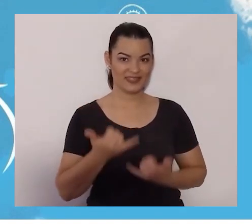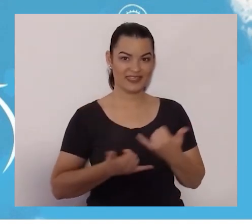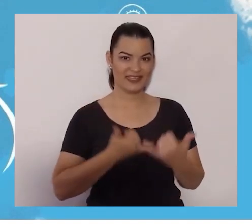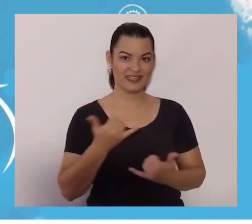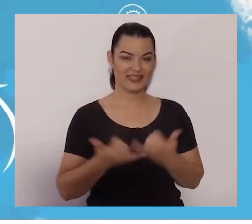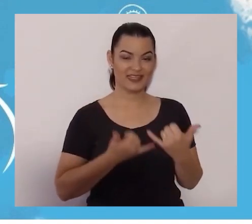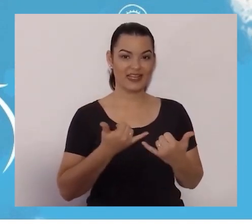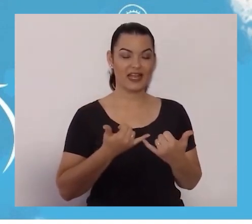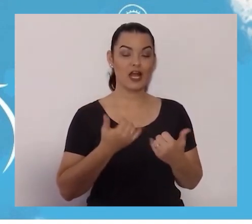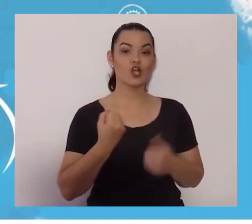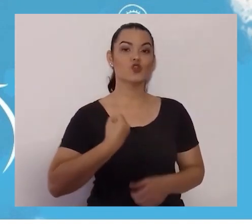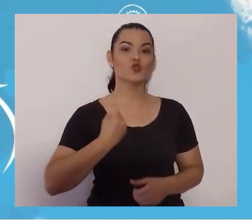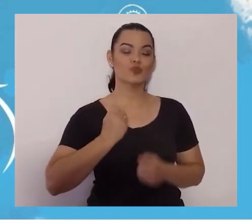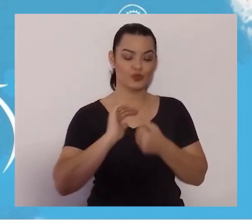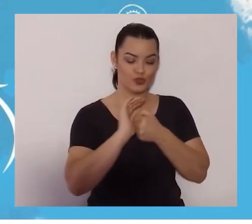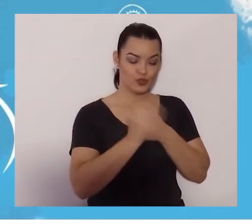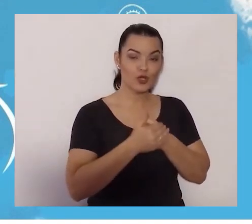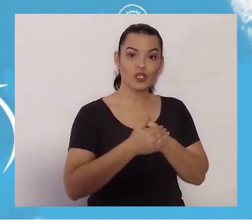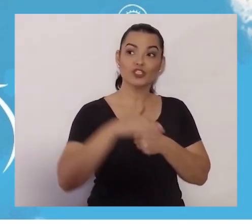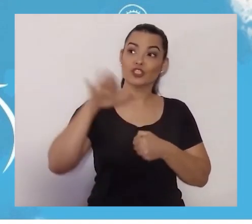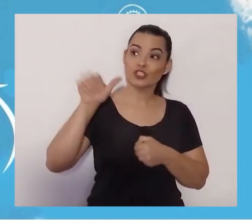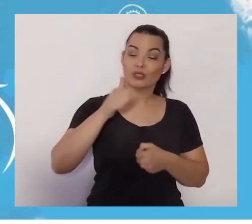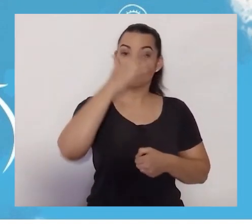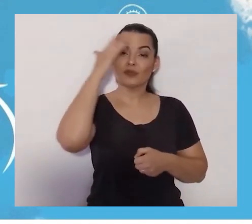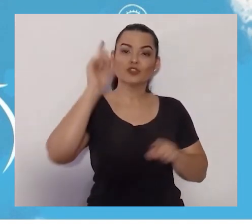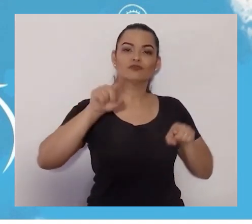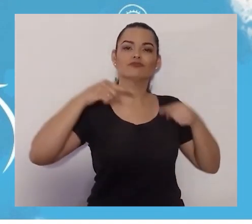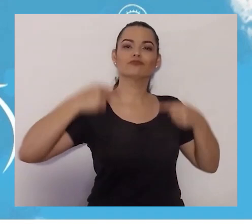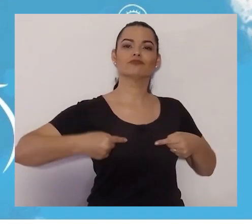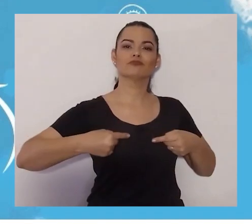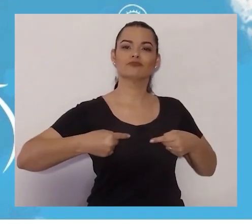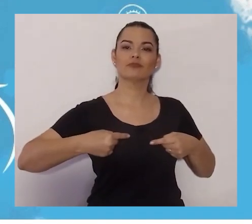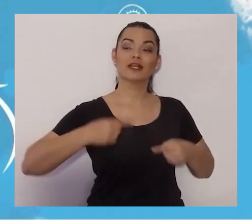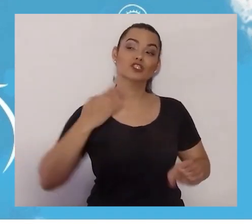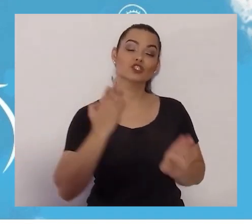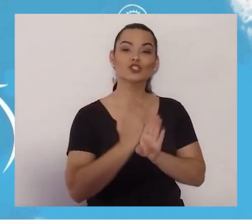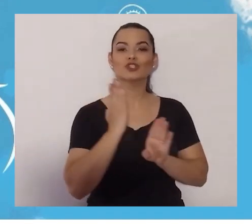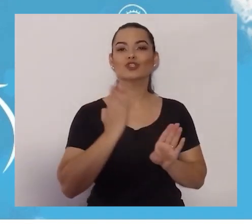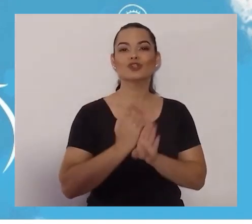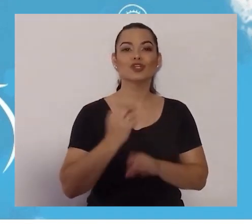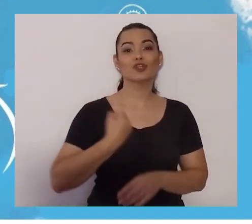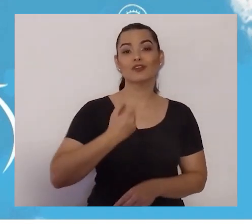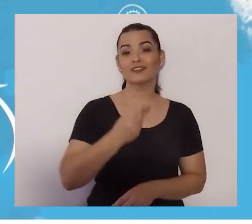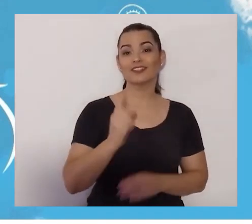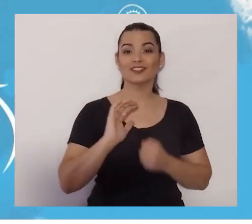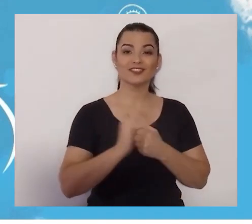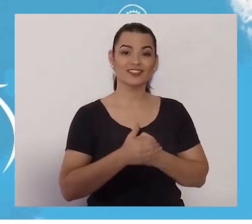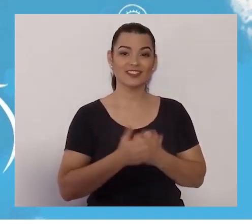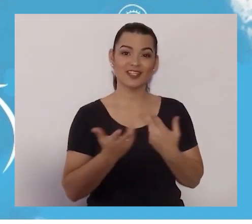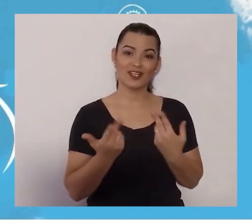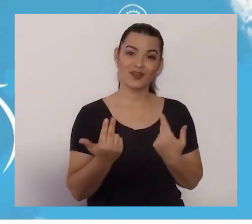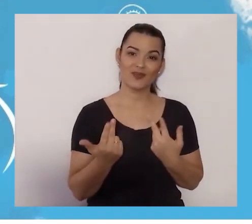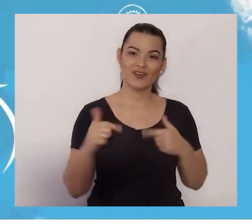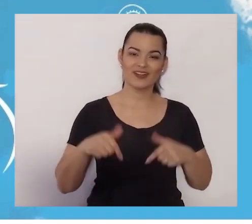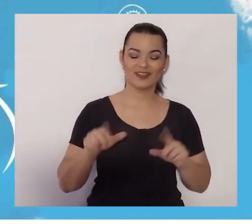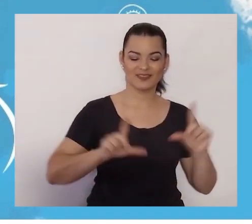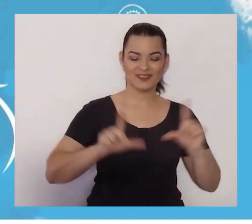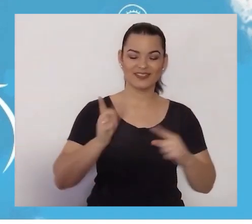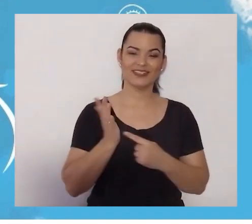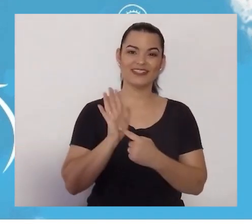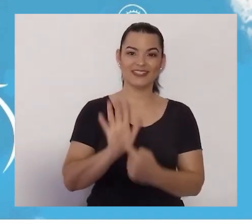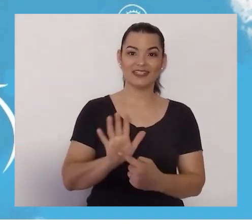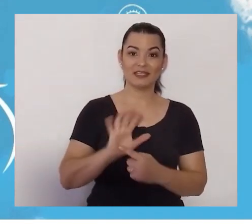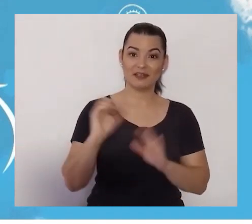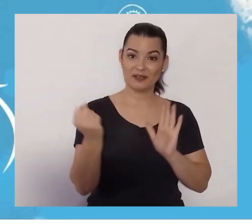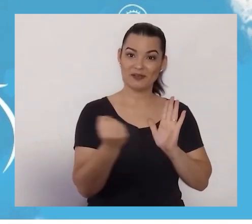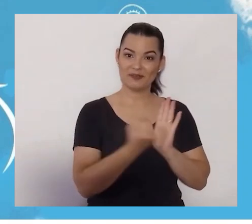esconder números? Desafie alguém para descobrir o número que você escondeu, assim como foi apresentado no programa. Marque